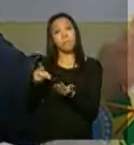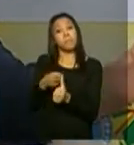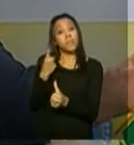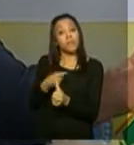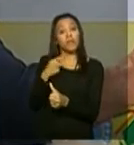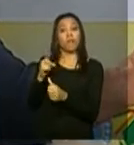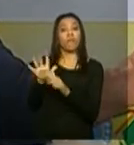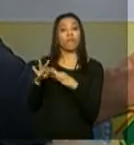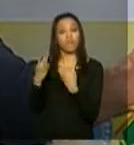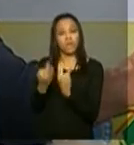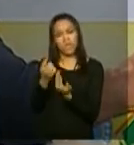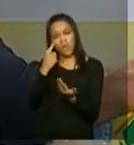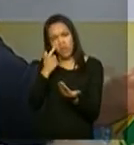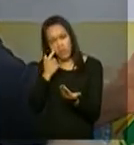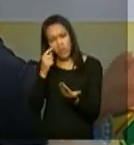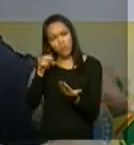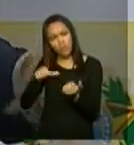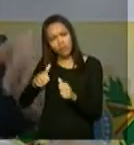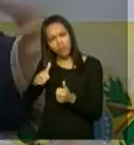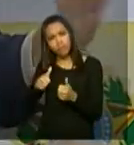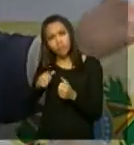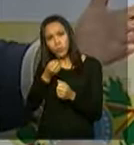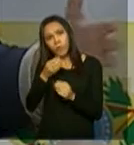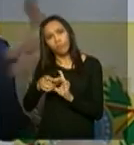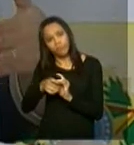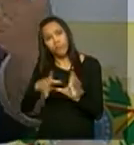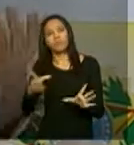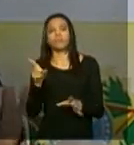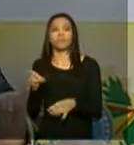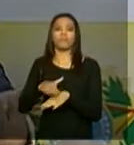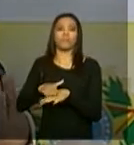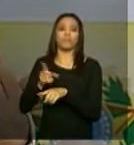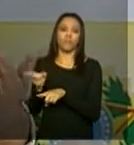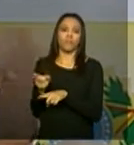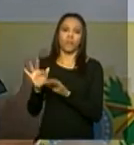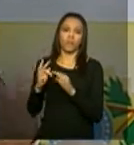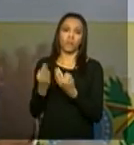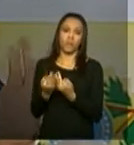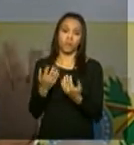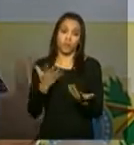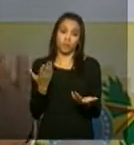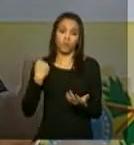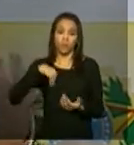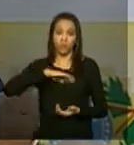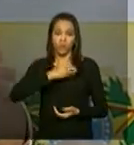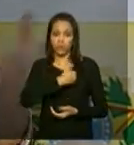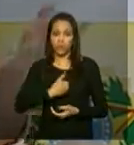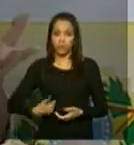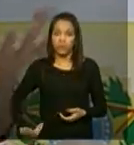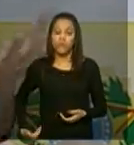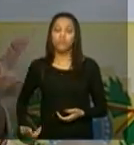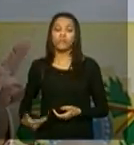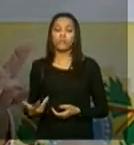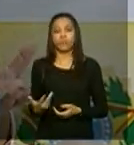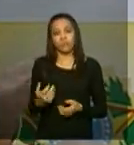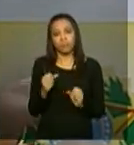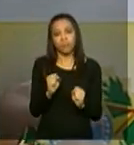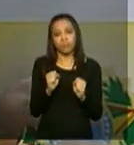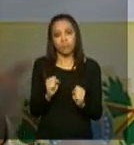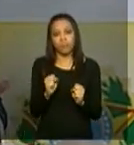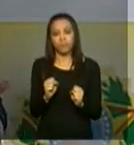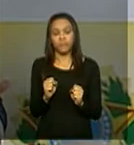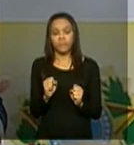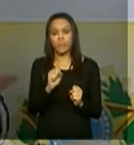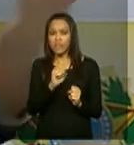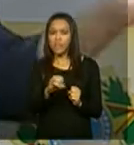gente preserve e preserva então não teve a nossa parte nenhum né poderíamos ter talvez né